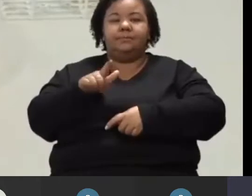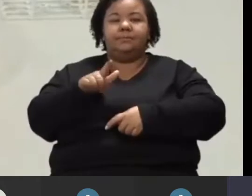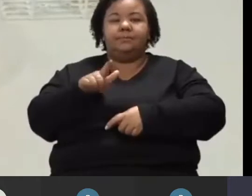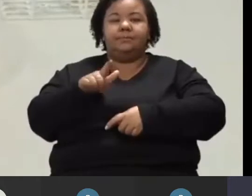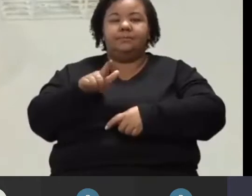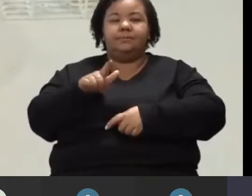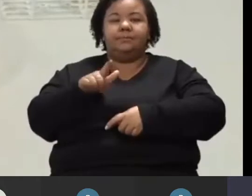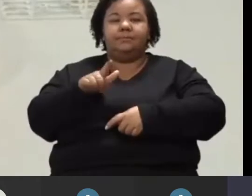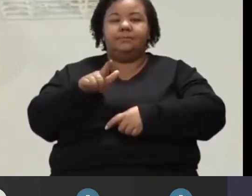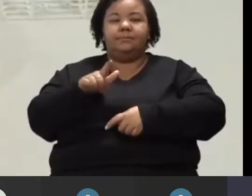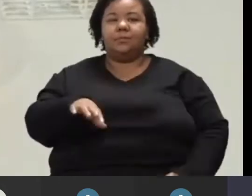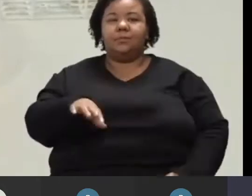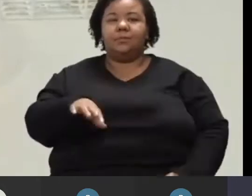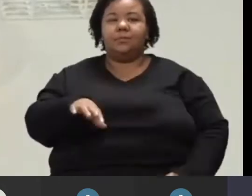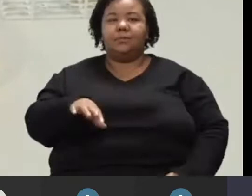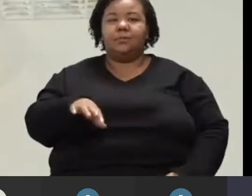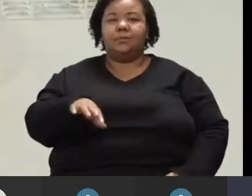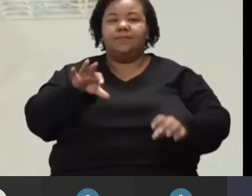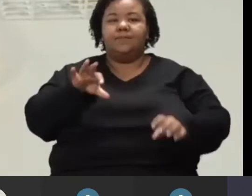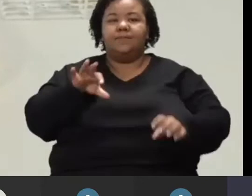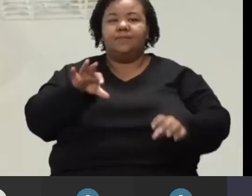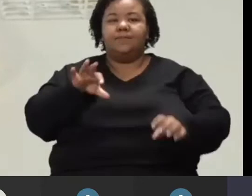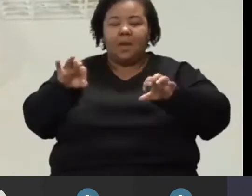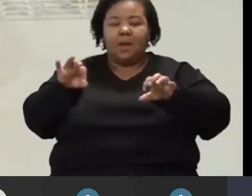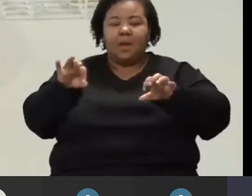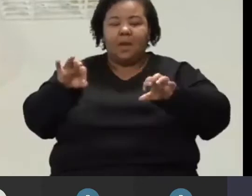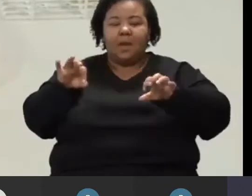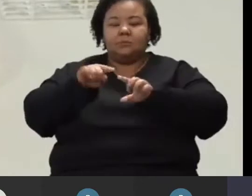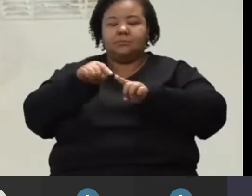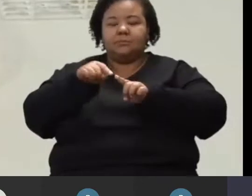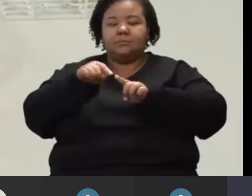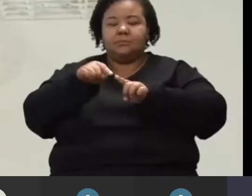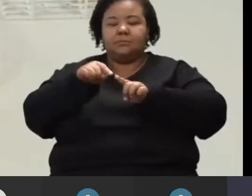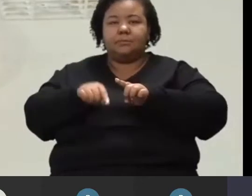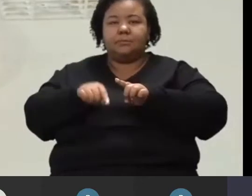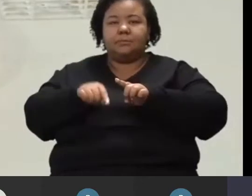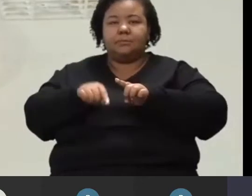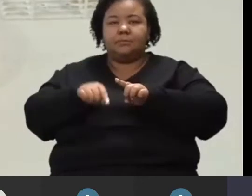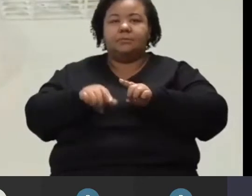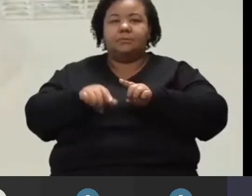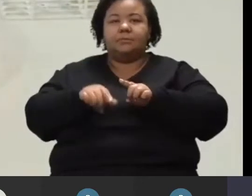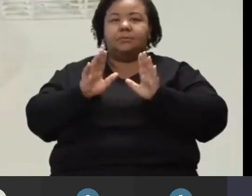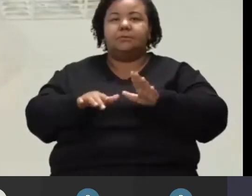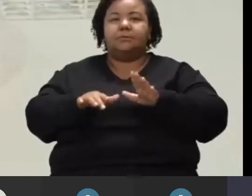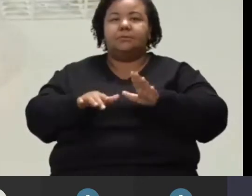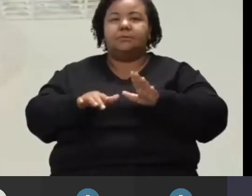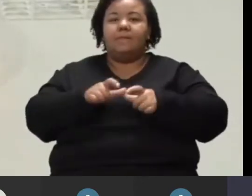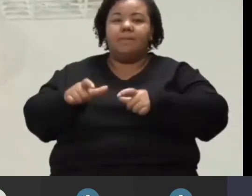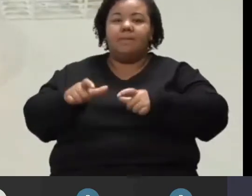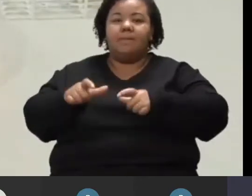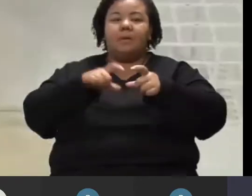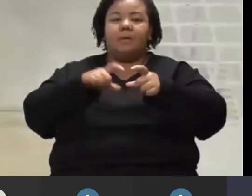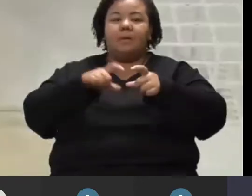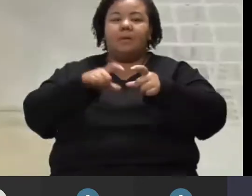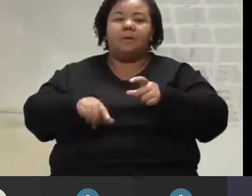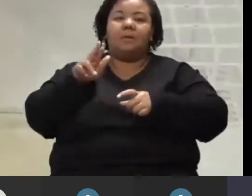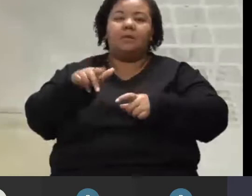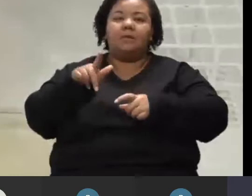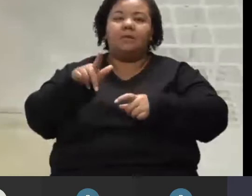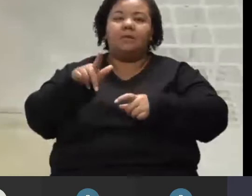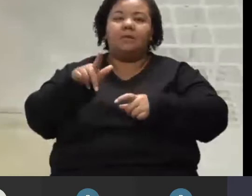esterilizadas, a alça bacteriológica e as nossas placas previamente contaminadas, tanto com fungo filamentoso, que é o